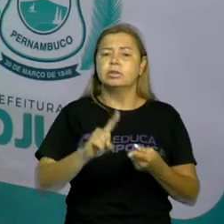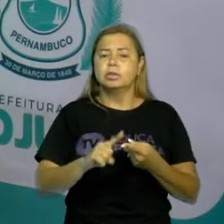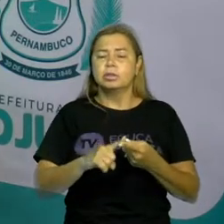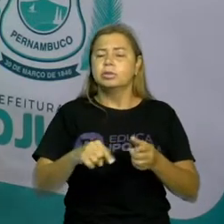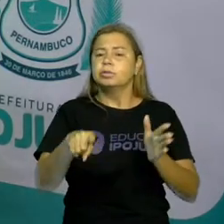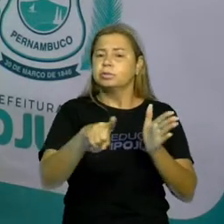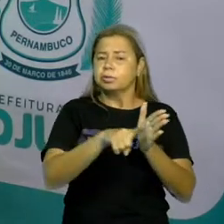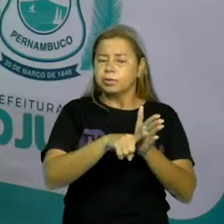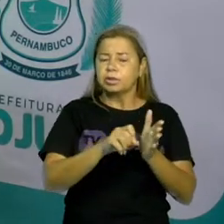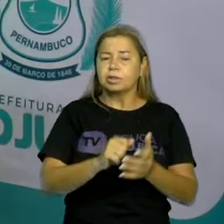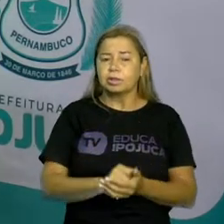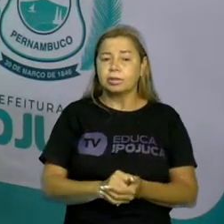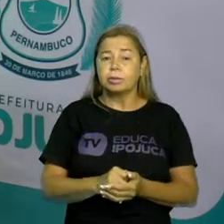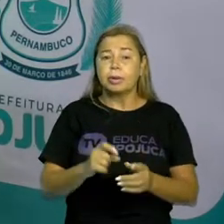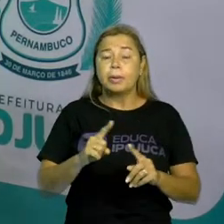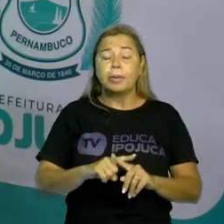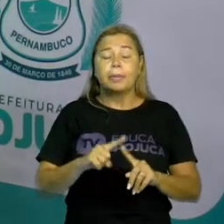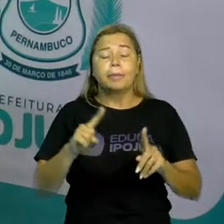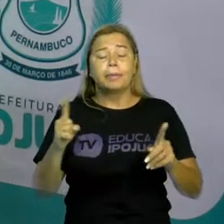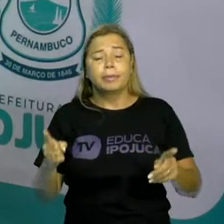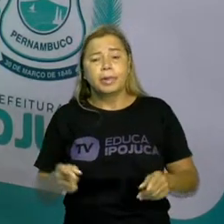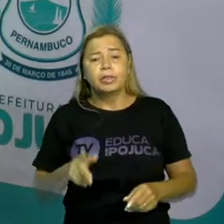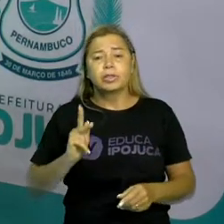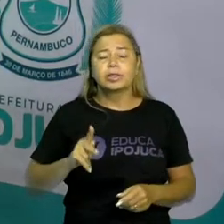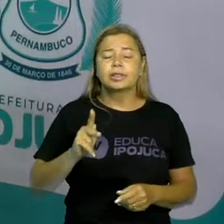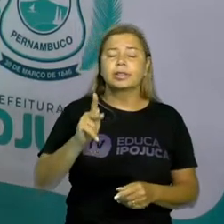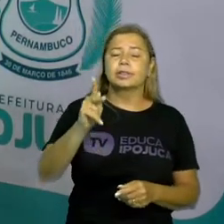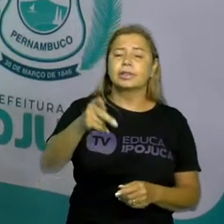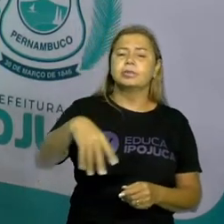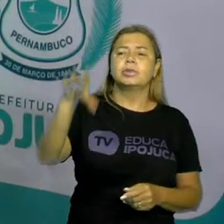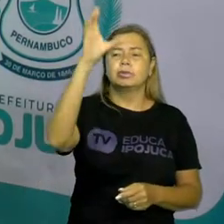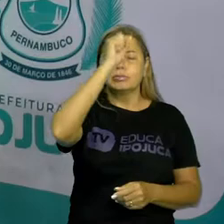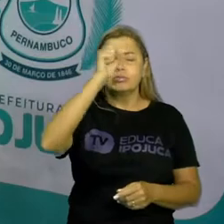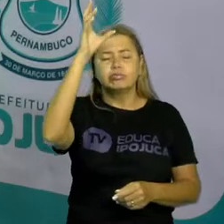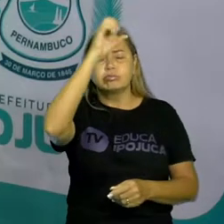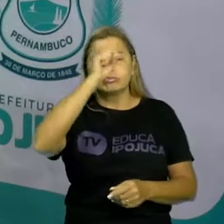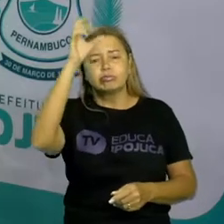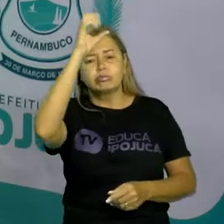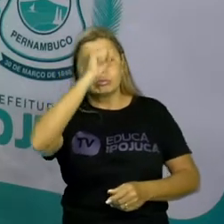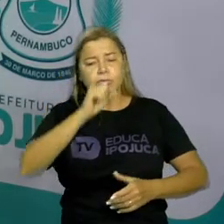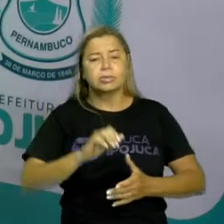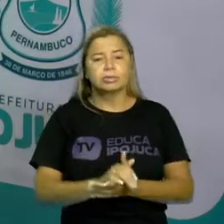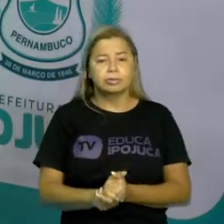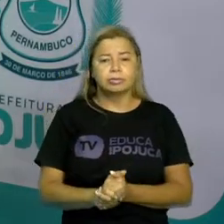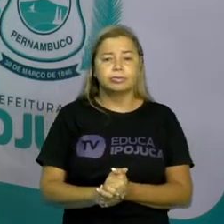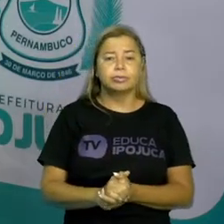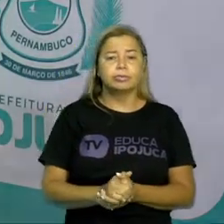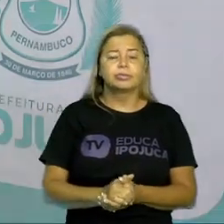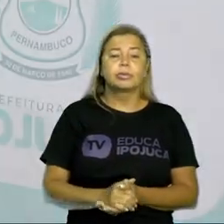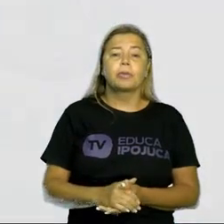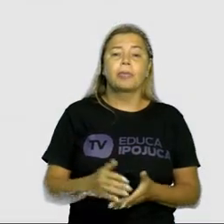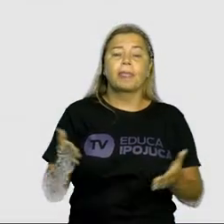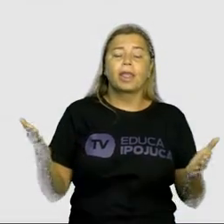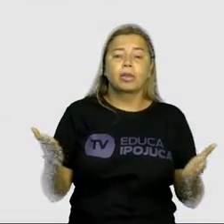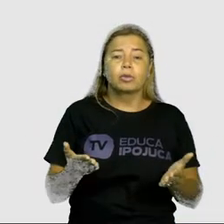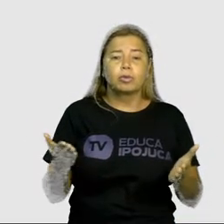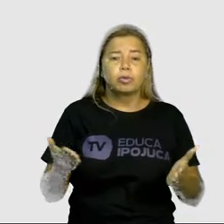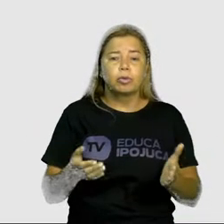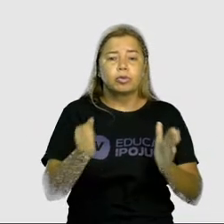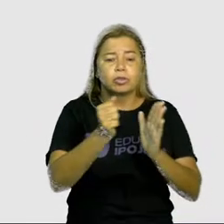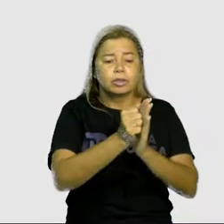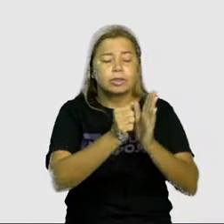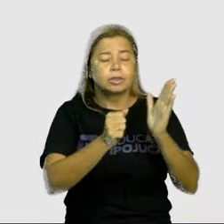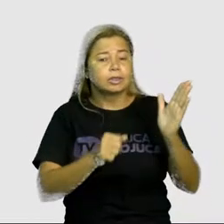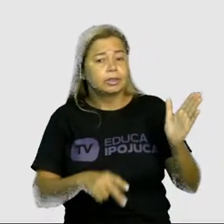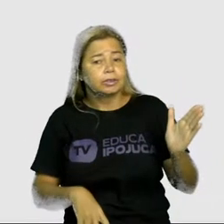ano. Mas sempre a gente tá renovando e aprendendo um pouco mais. Né? Aqui a gente vai ver uma atividade de